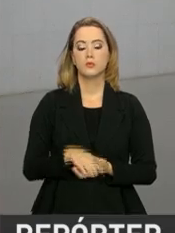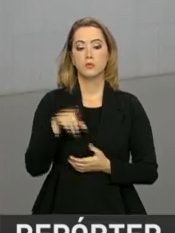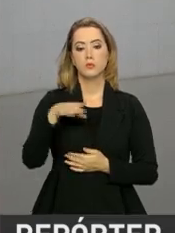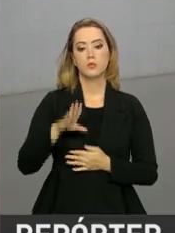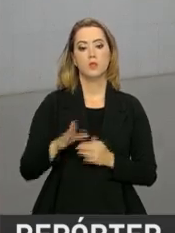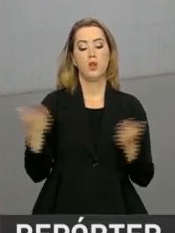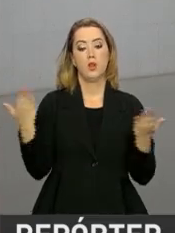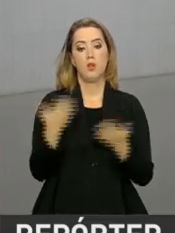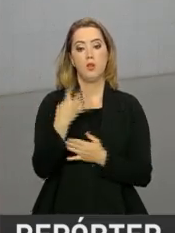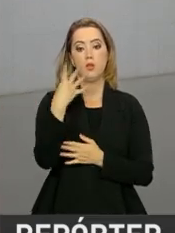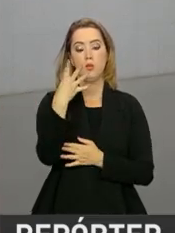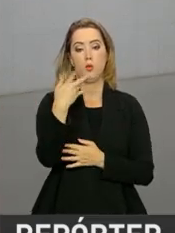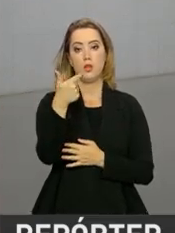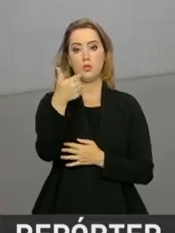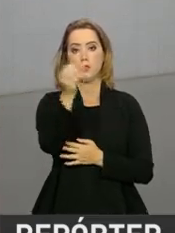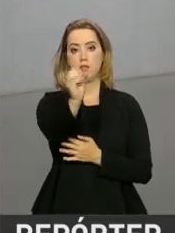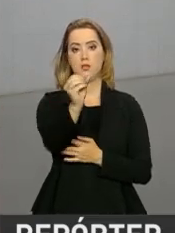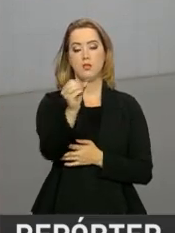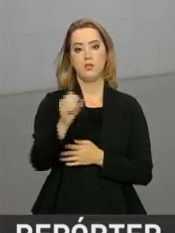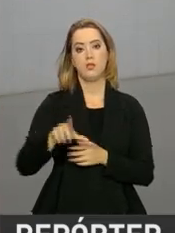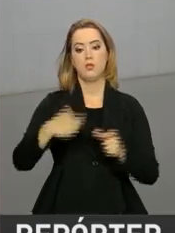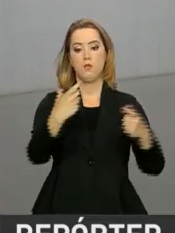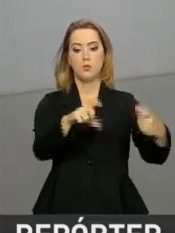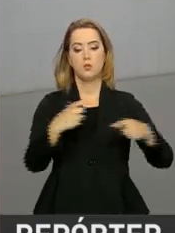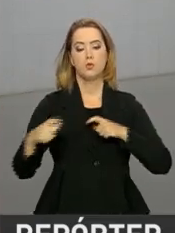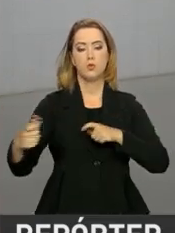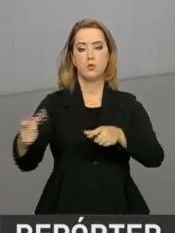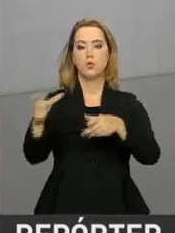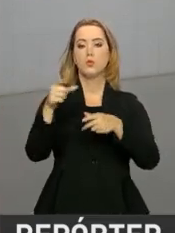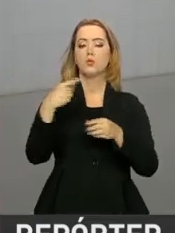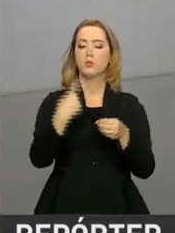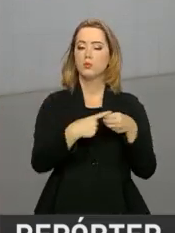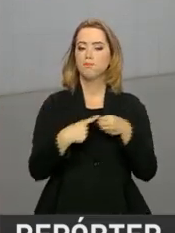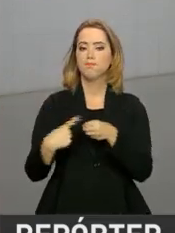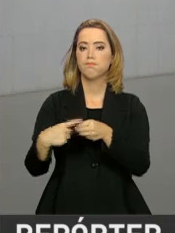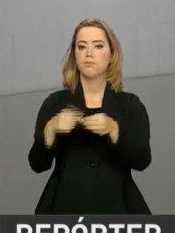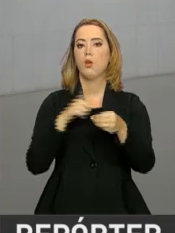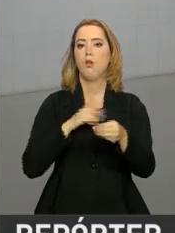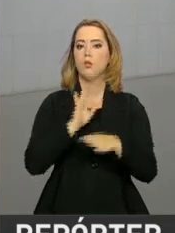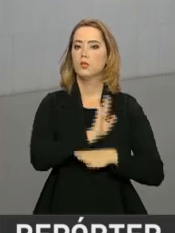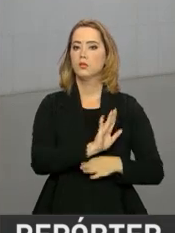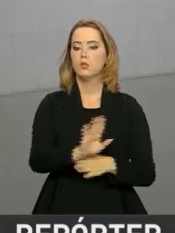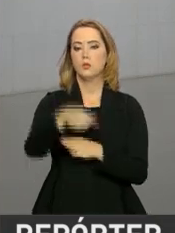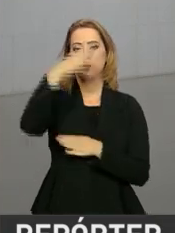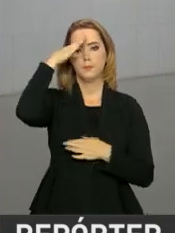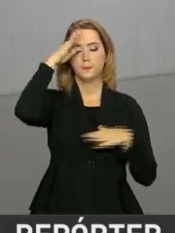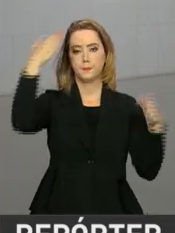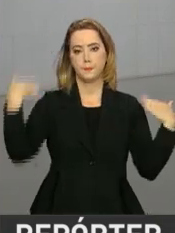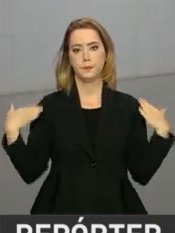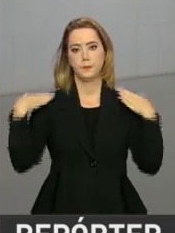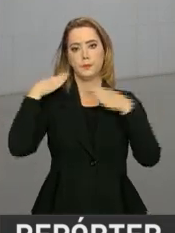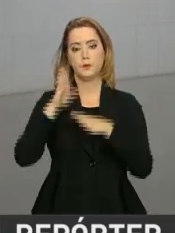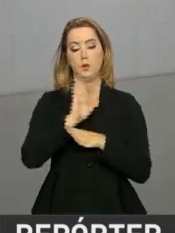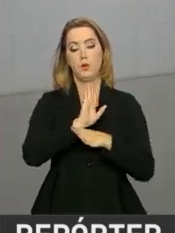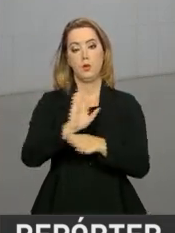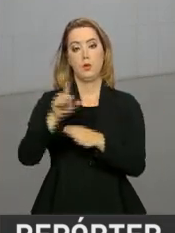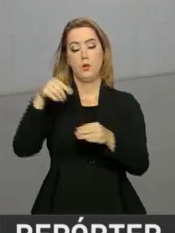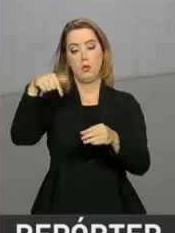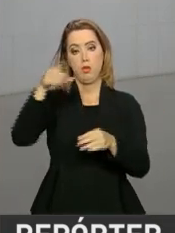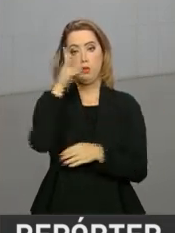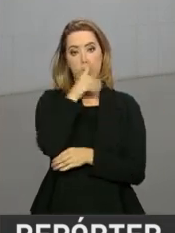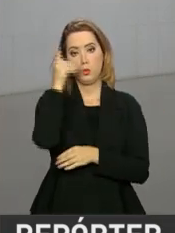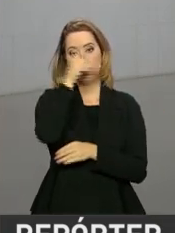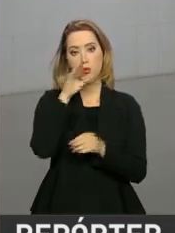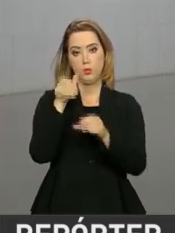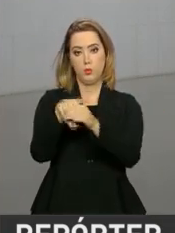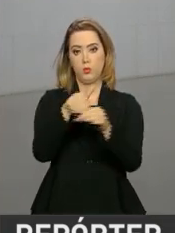Subiu para 420 o número de localidades no país que vão receber reforço de militares durante o processo de